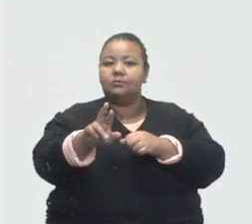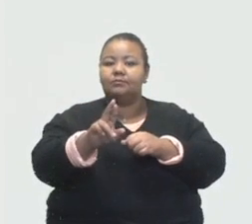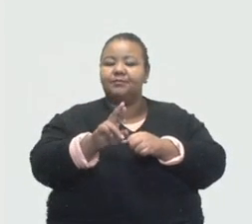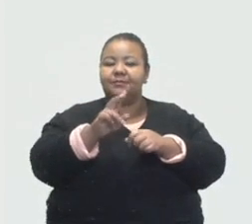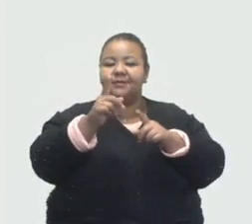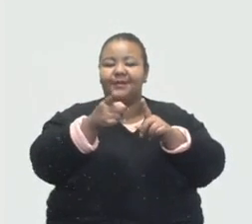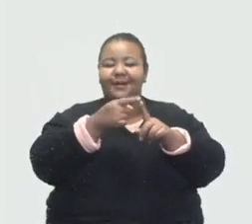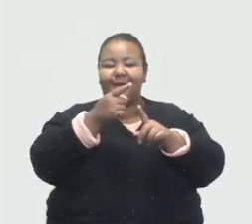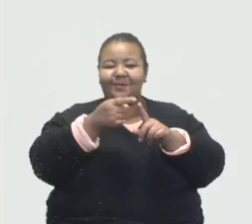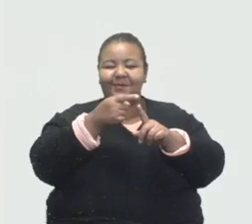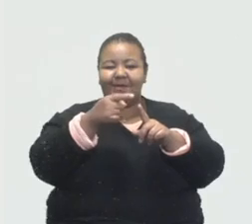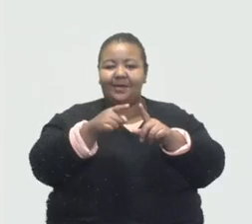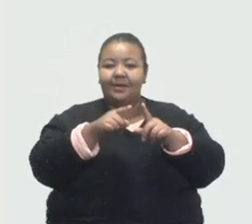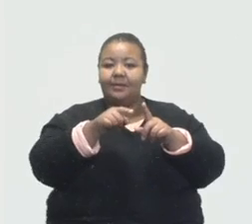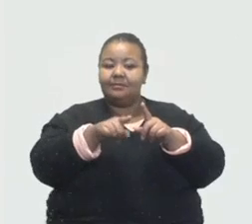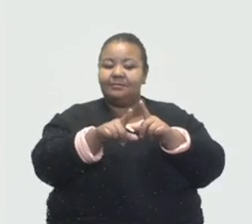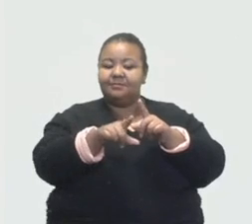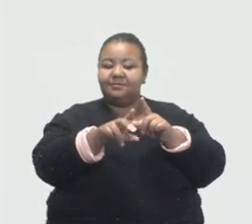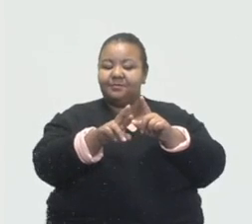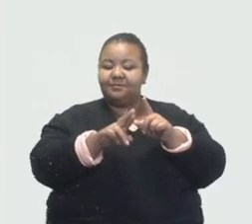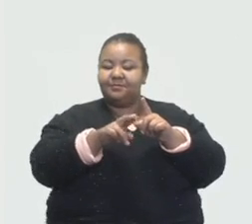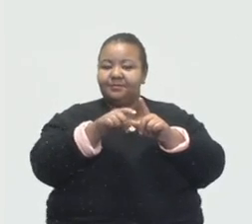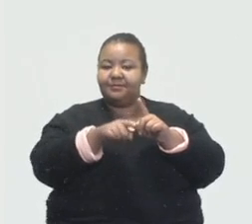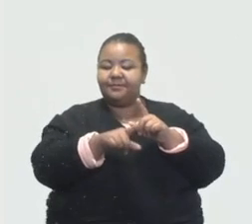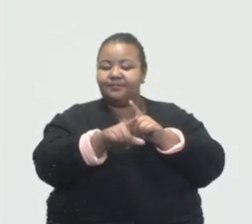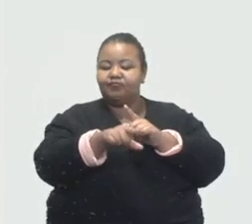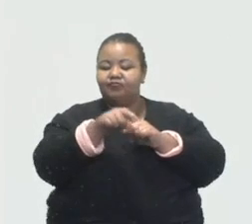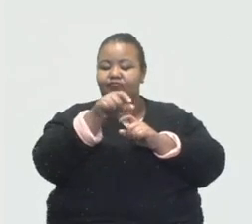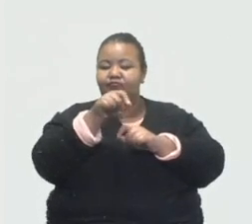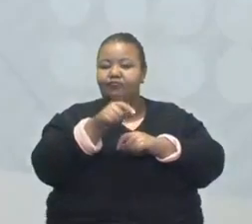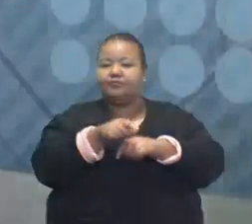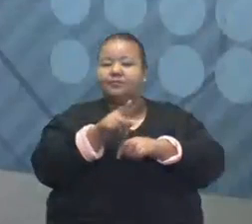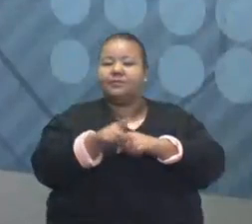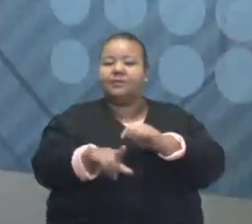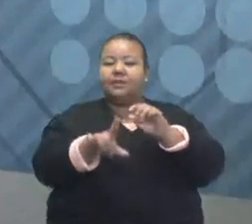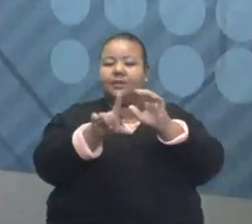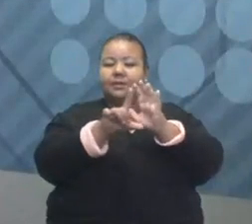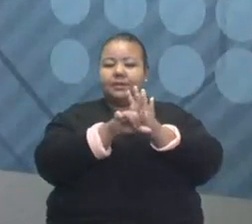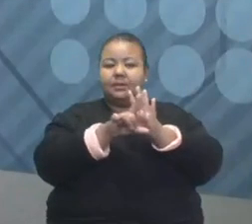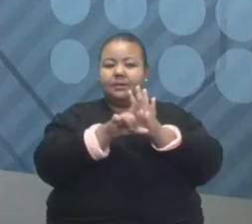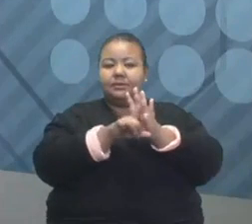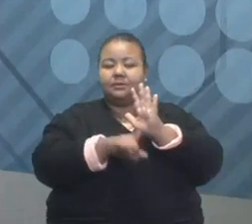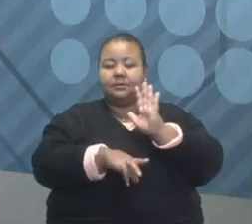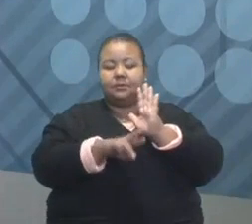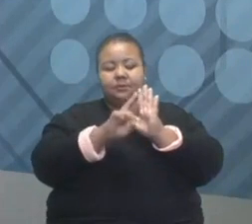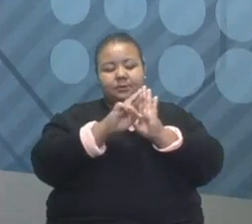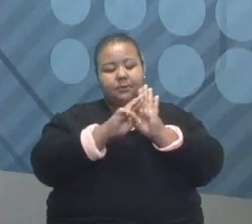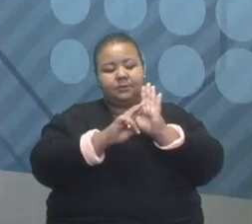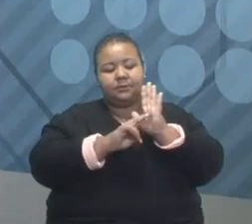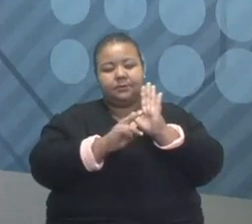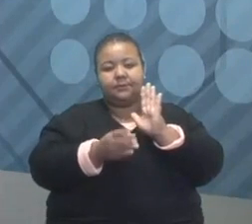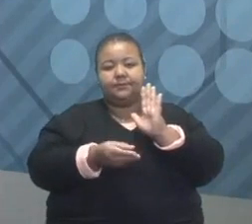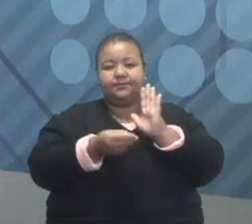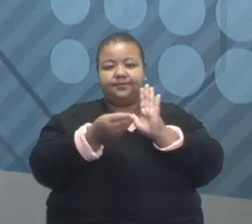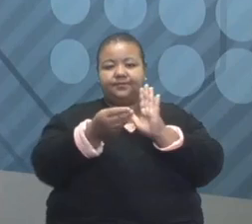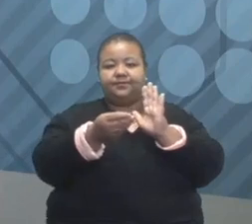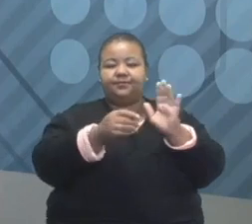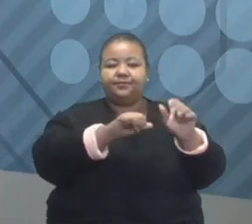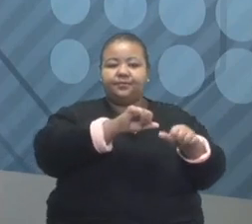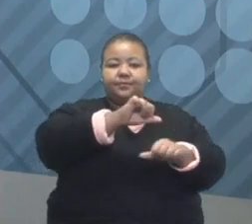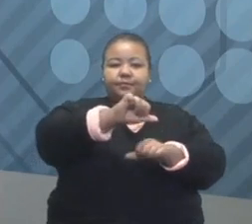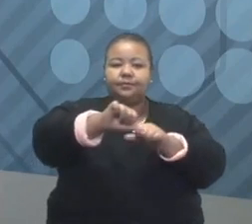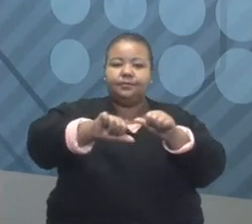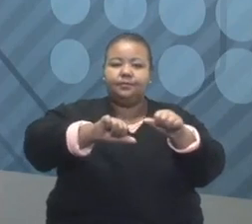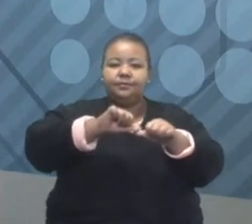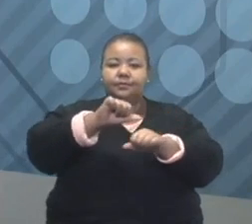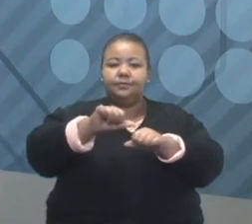primeira alternativa para essa resposta. Então, nós tínhamos uma lei lá, uma regra que foi dada, que é dada a nossa transformação. Então,